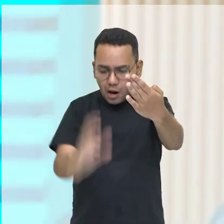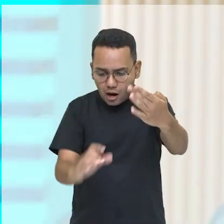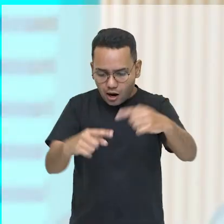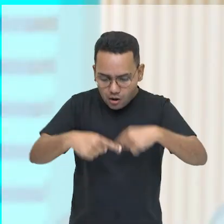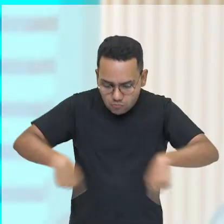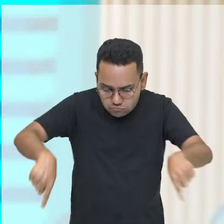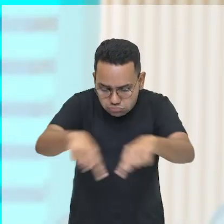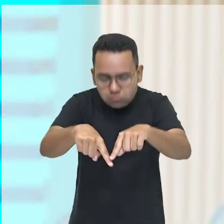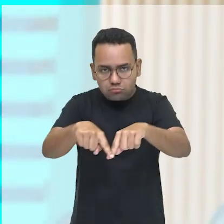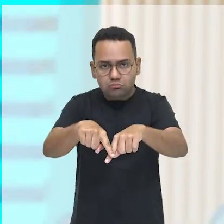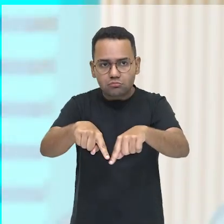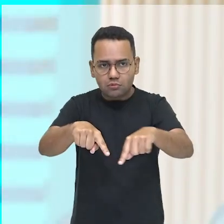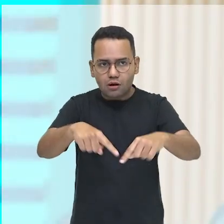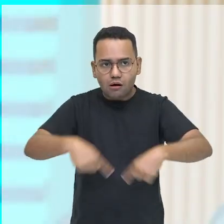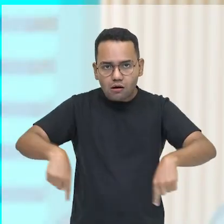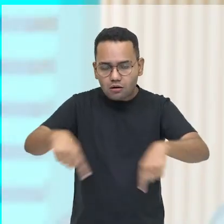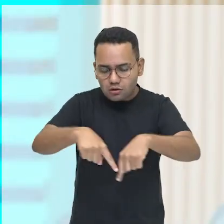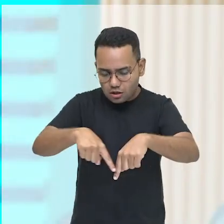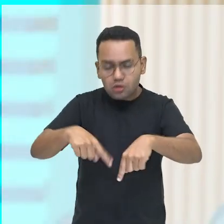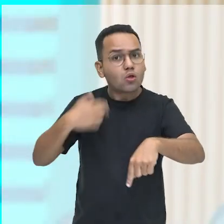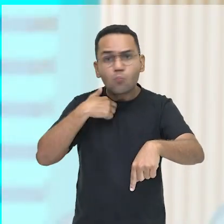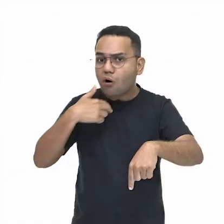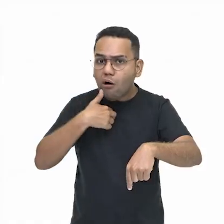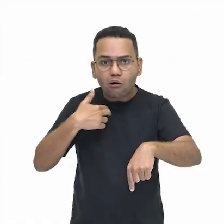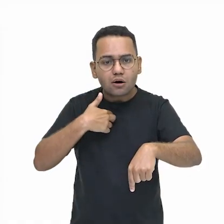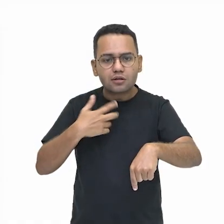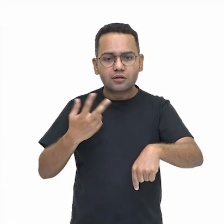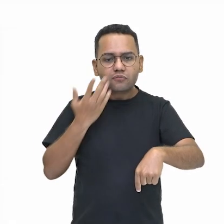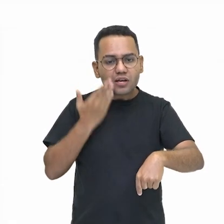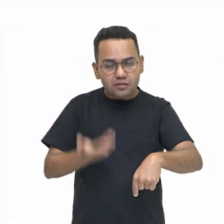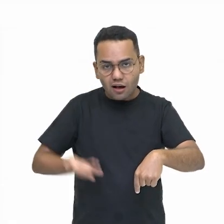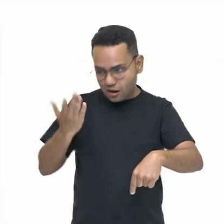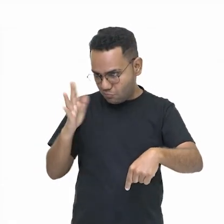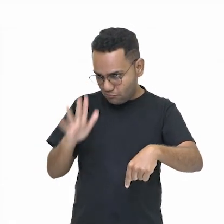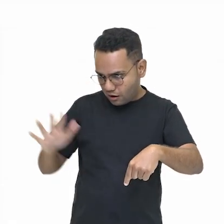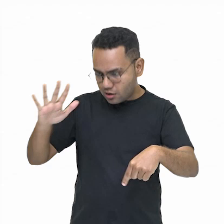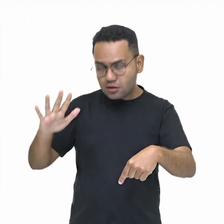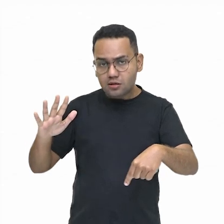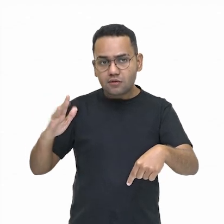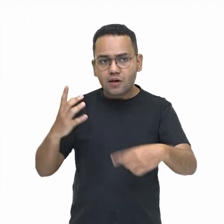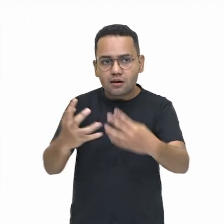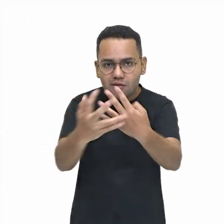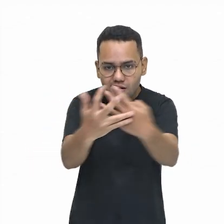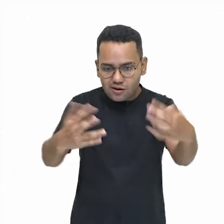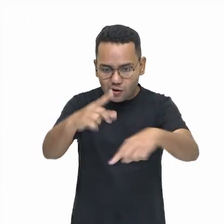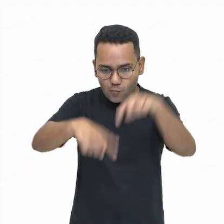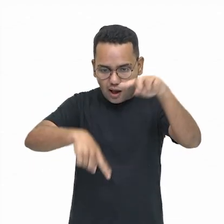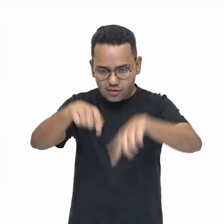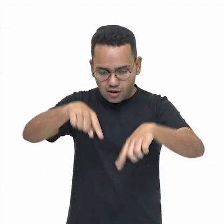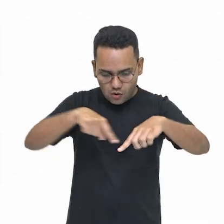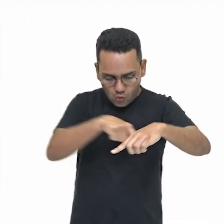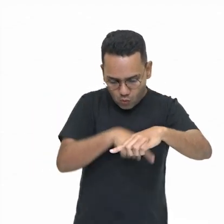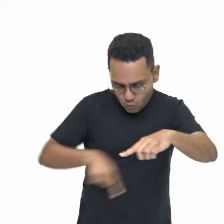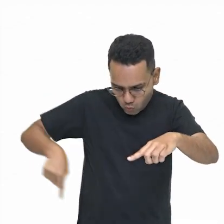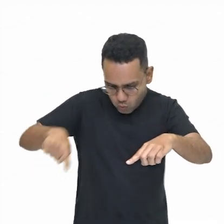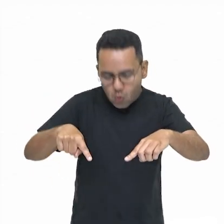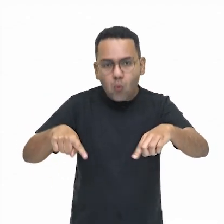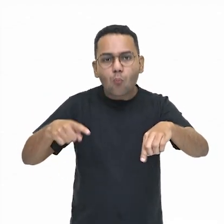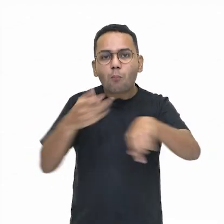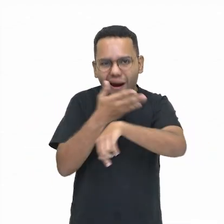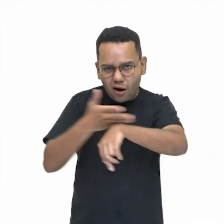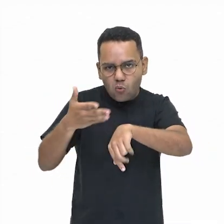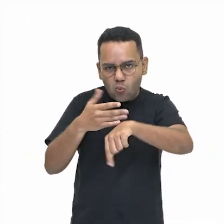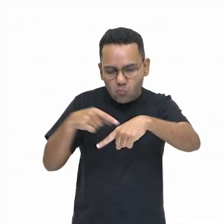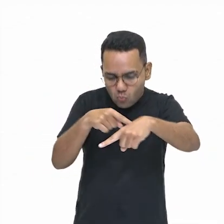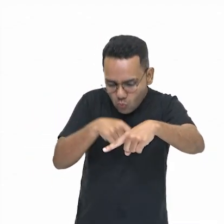naquela imagem, vocês observaram que tem uma linha ali contornando o quadro de remissão, olha aí, ó, um